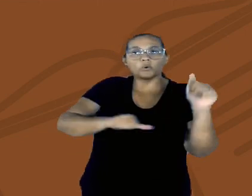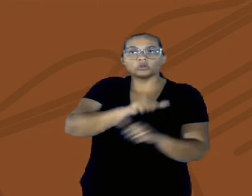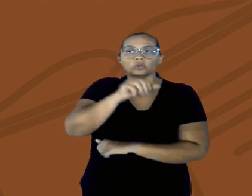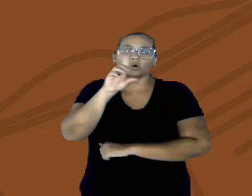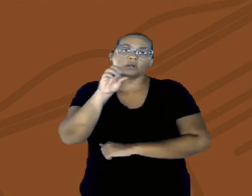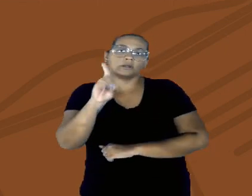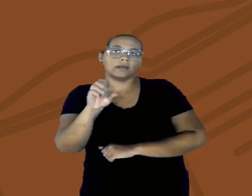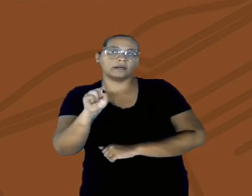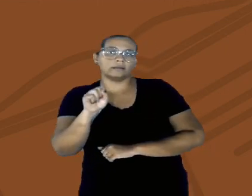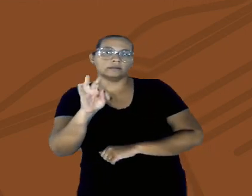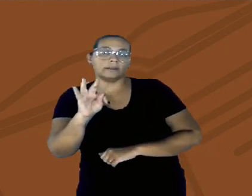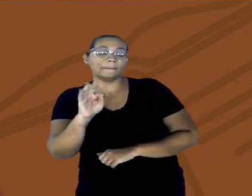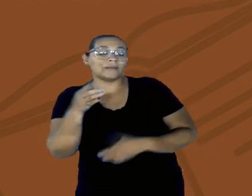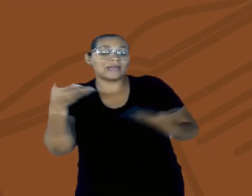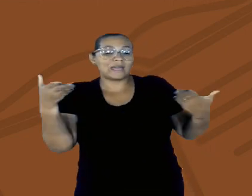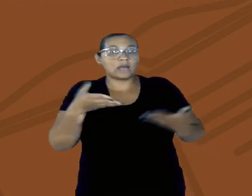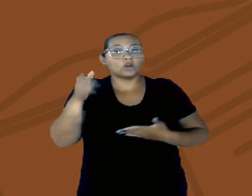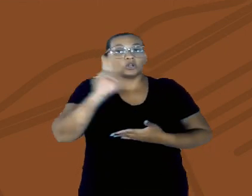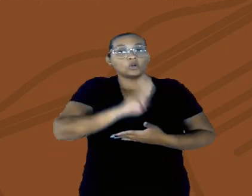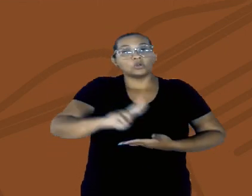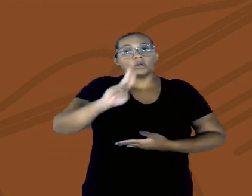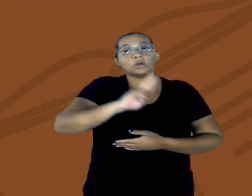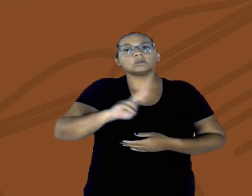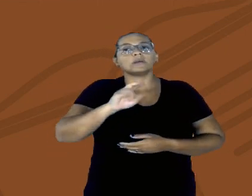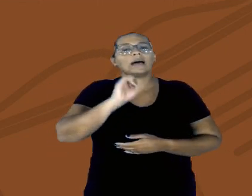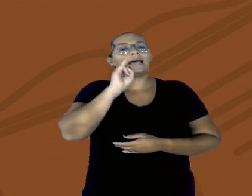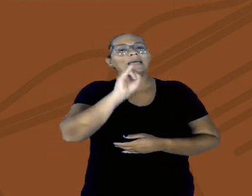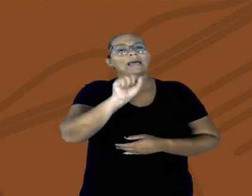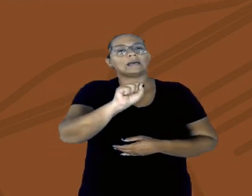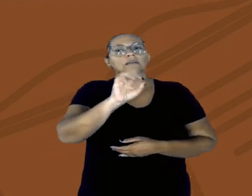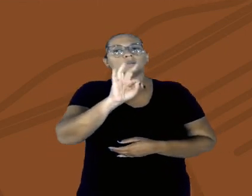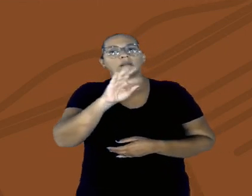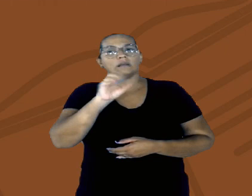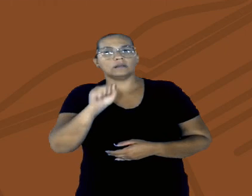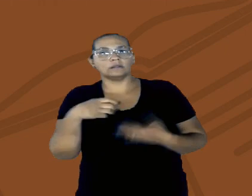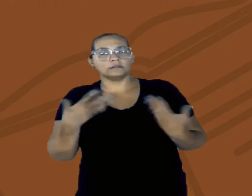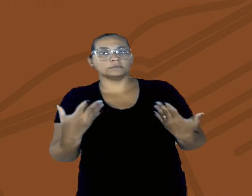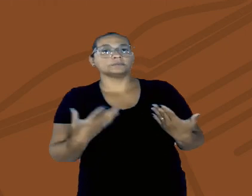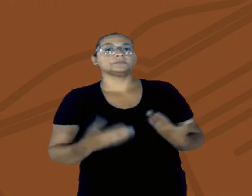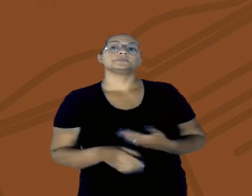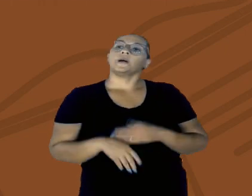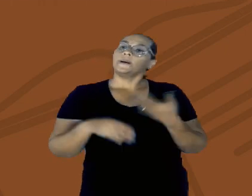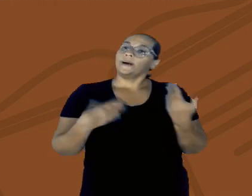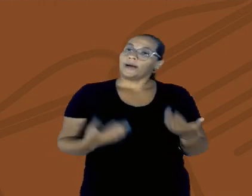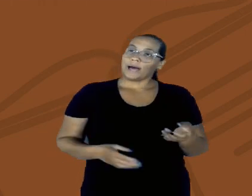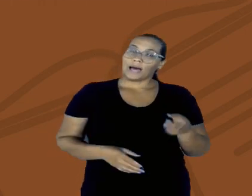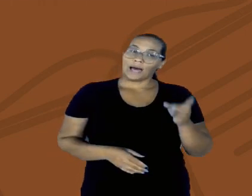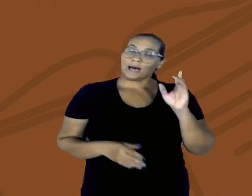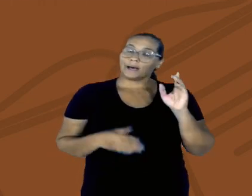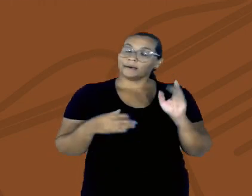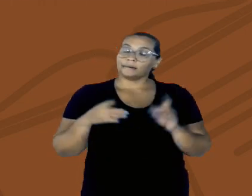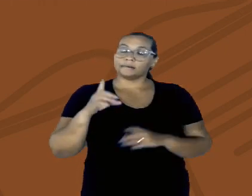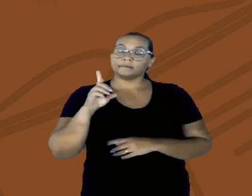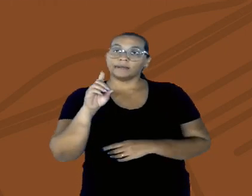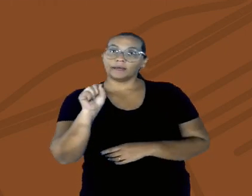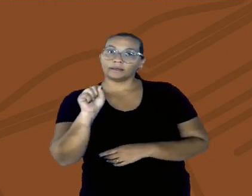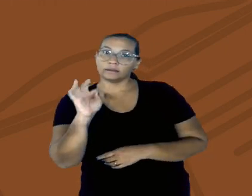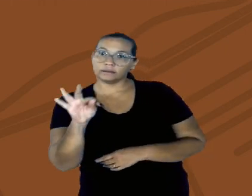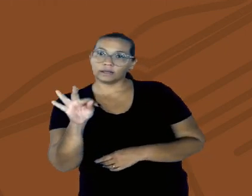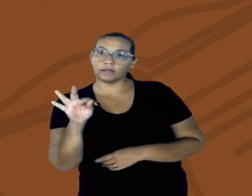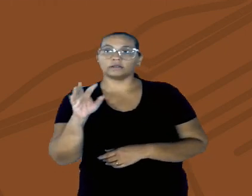IST. Lembrando que DST, doença sexualmente transmissível, ou seja, doenças que